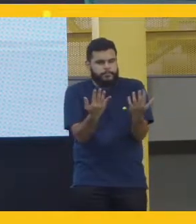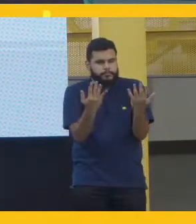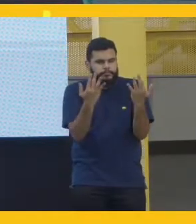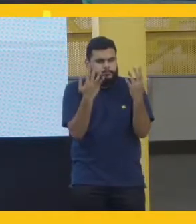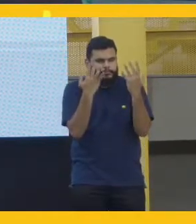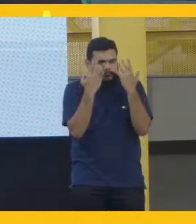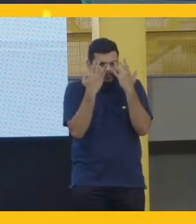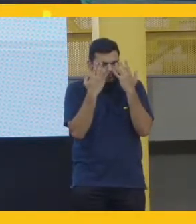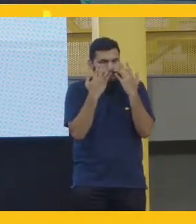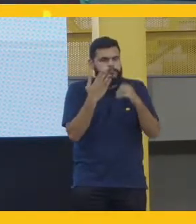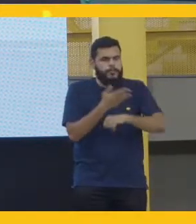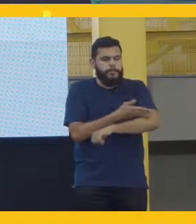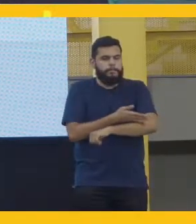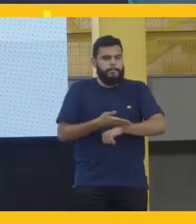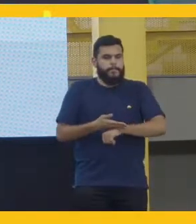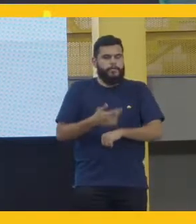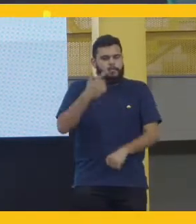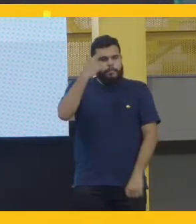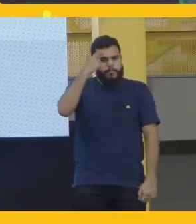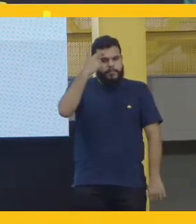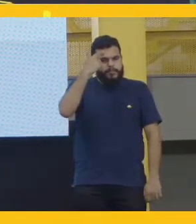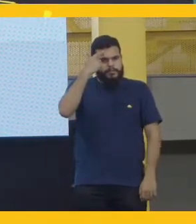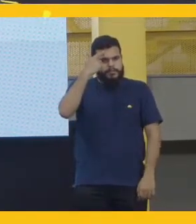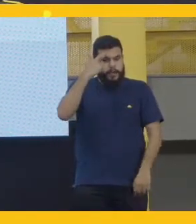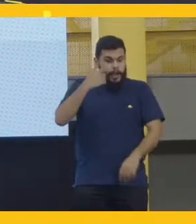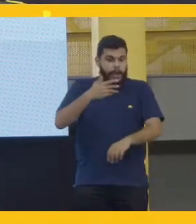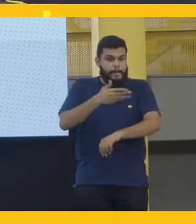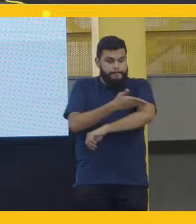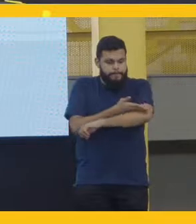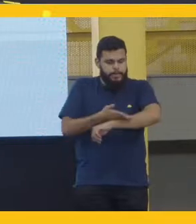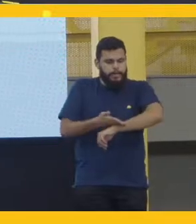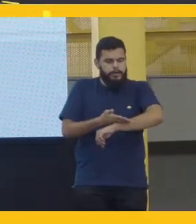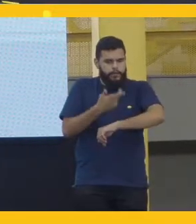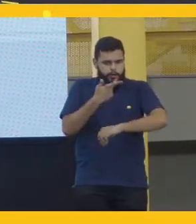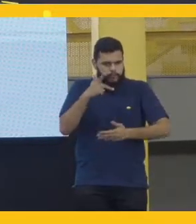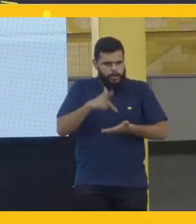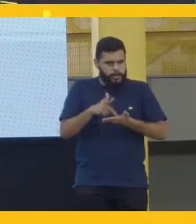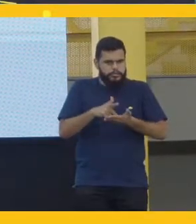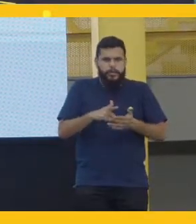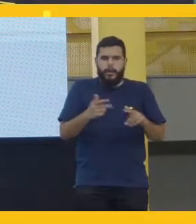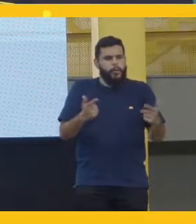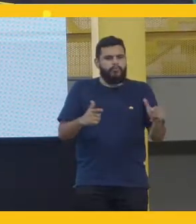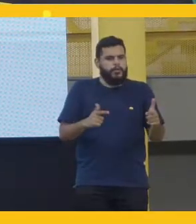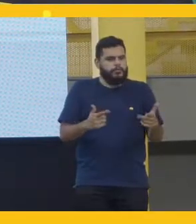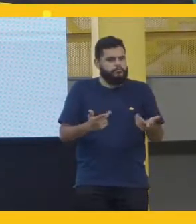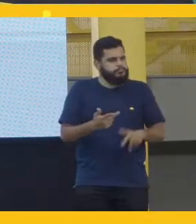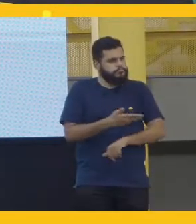branco. Então, a cor branca, na verdade, ela não existe.